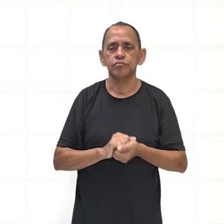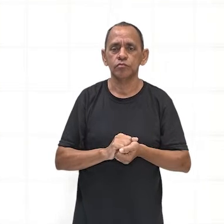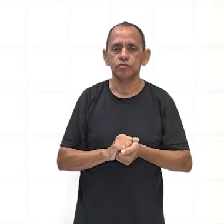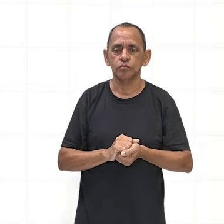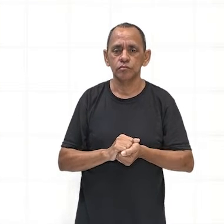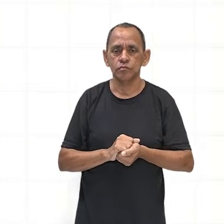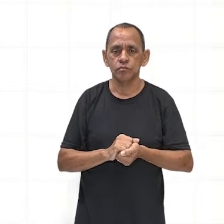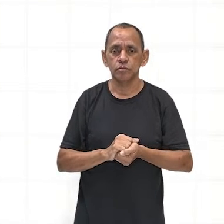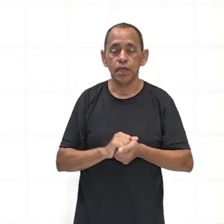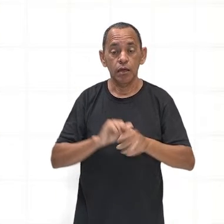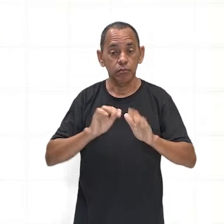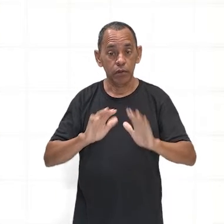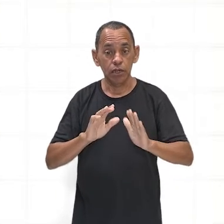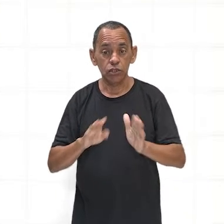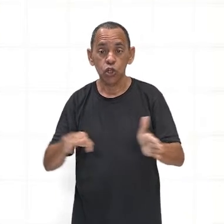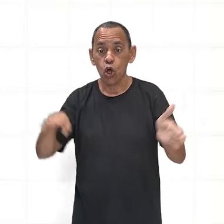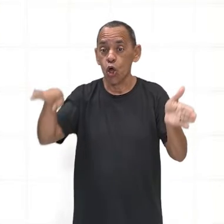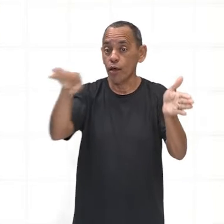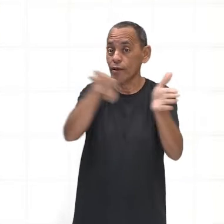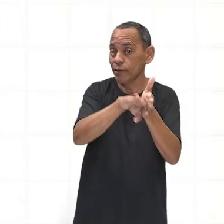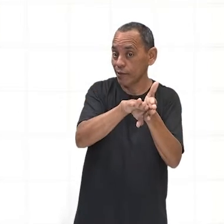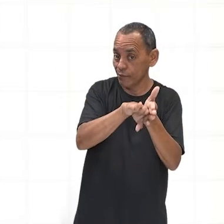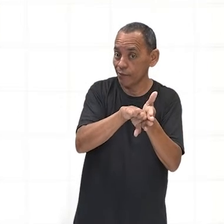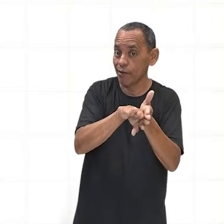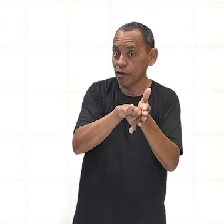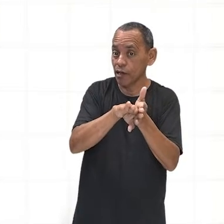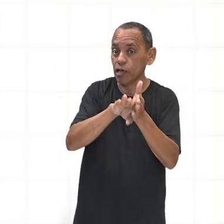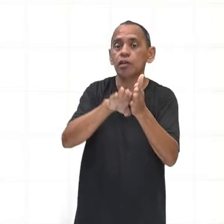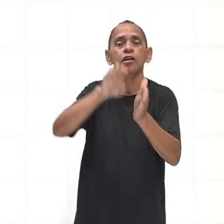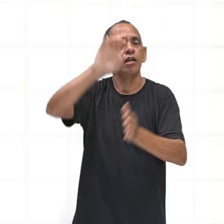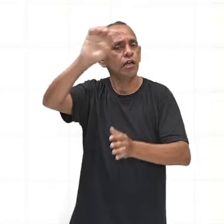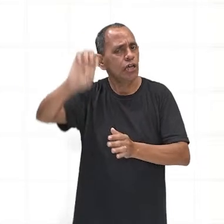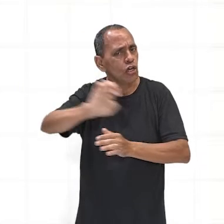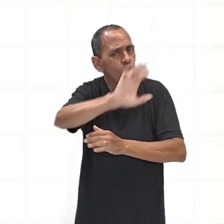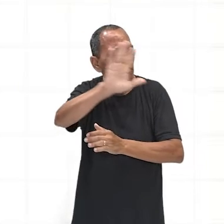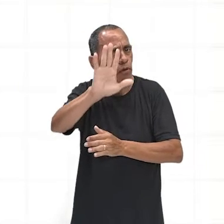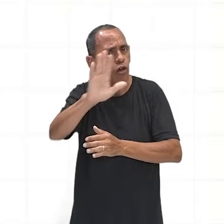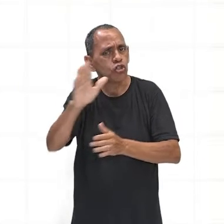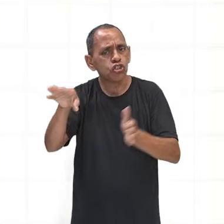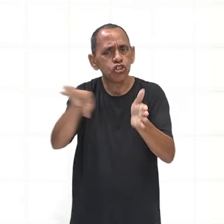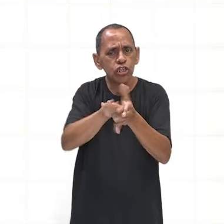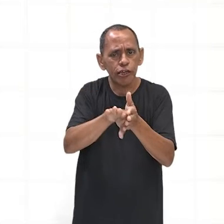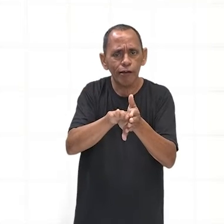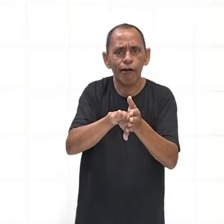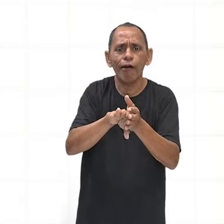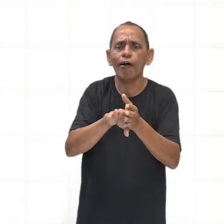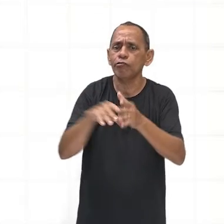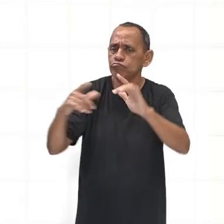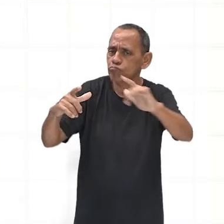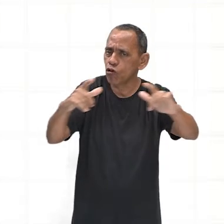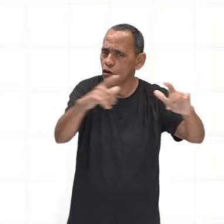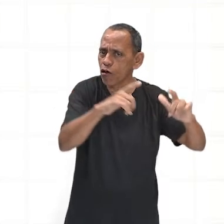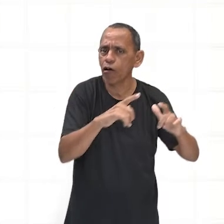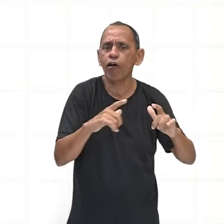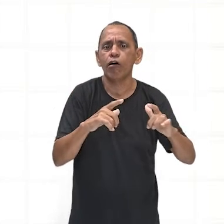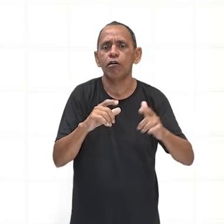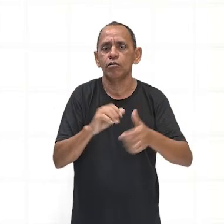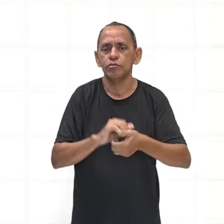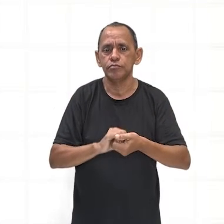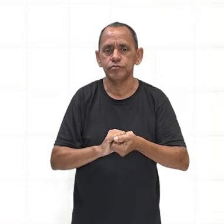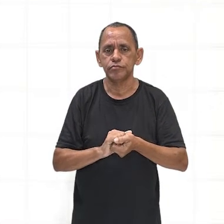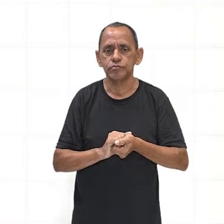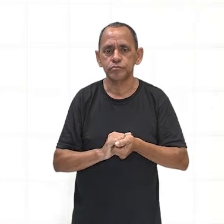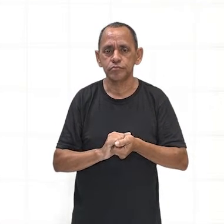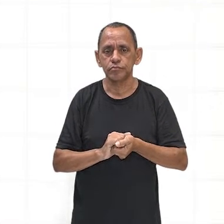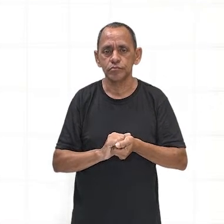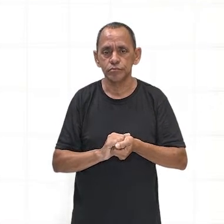século XVI, o processo de decadência ainda estava em curso, destacando a persistência